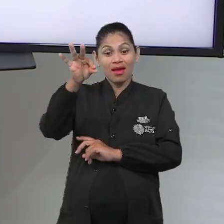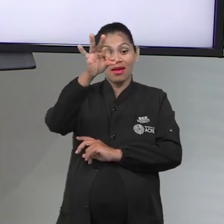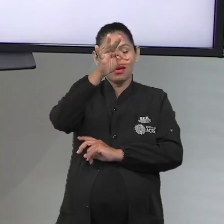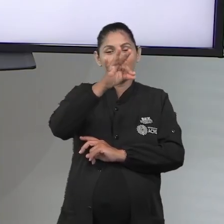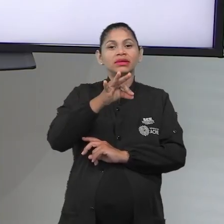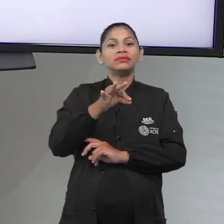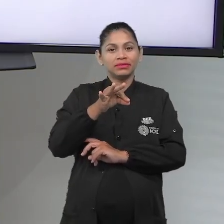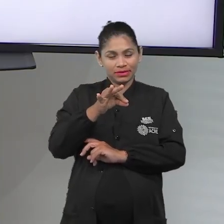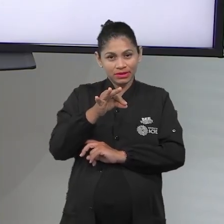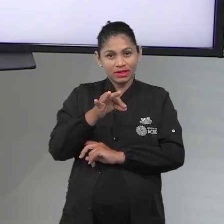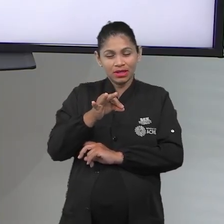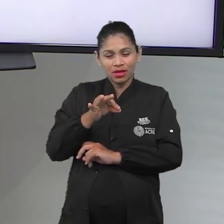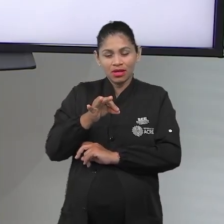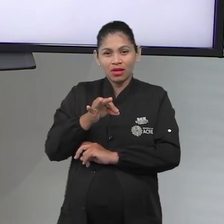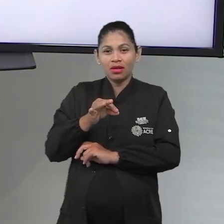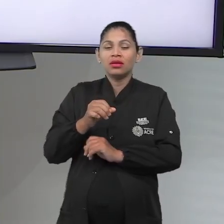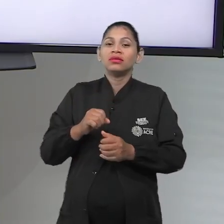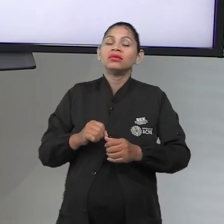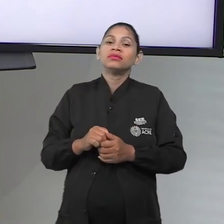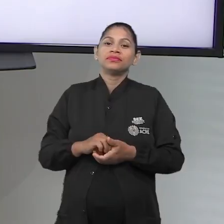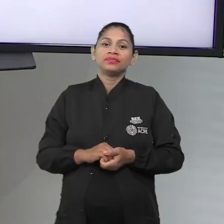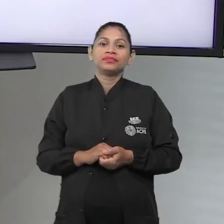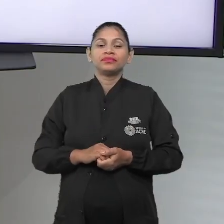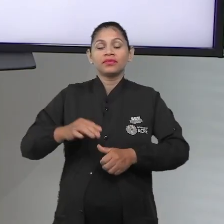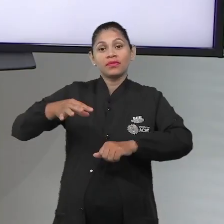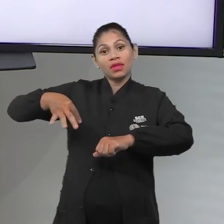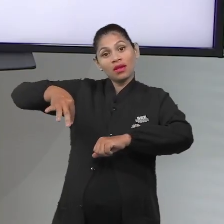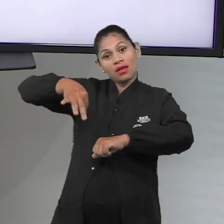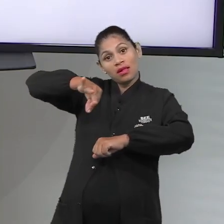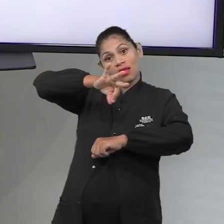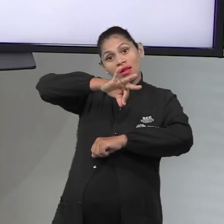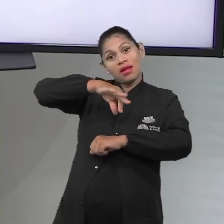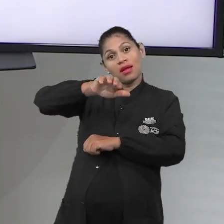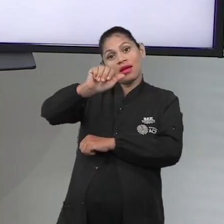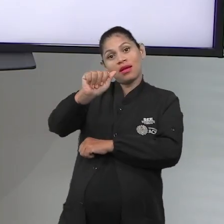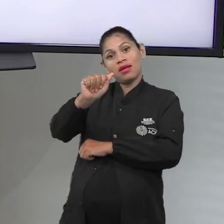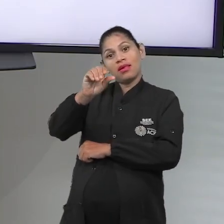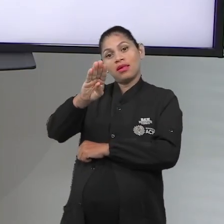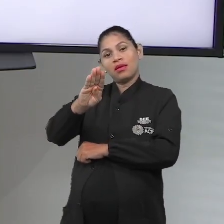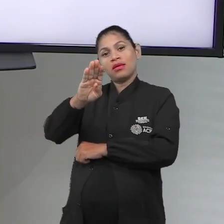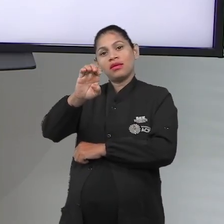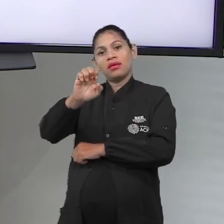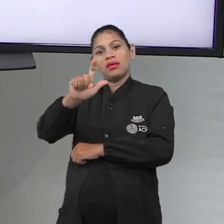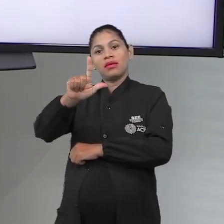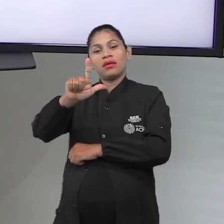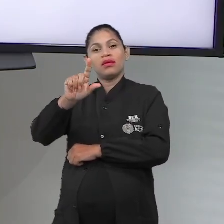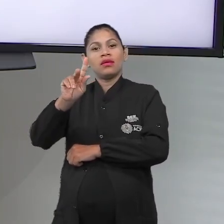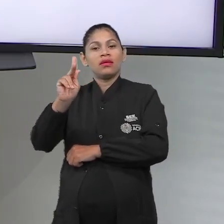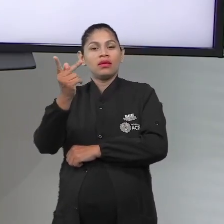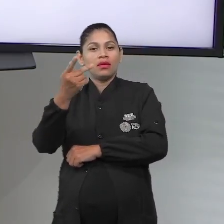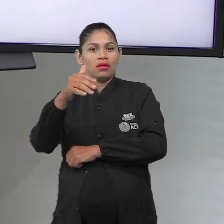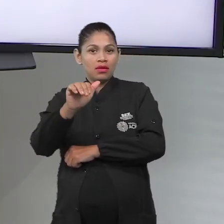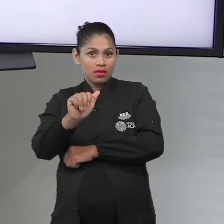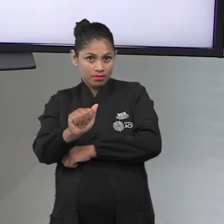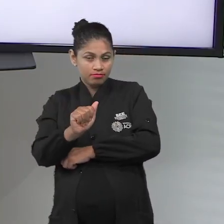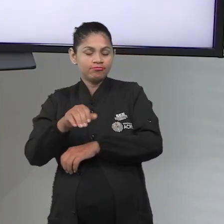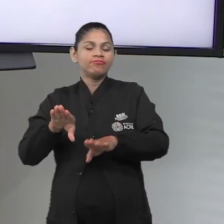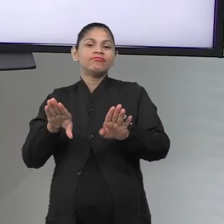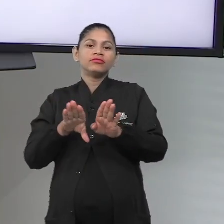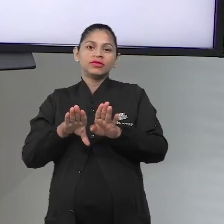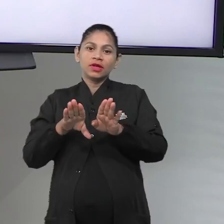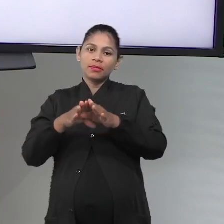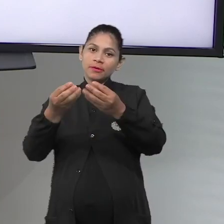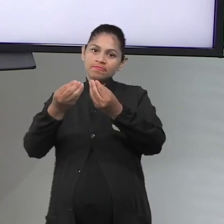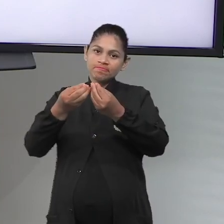locais bem distantes. As abelhas também são altamente prejudicadas com esses venenos que nós colocamos no